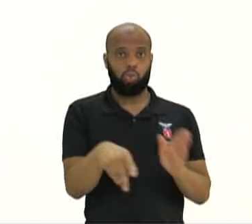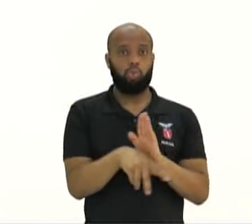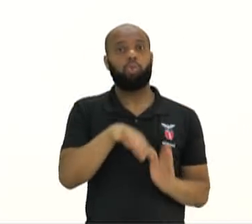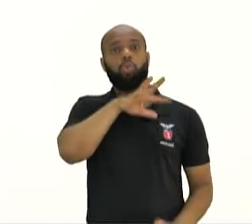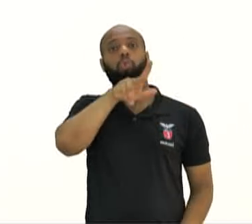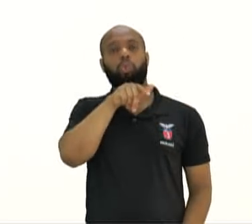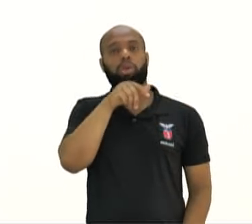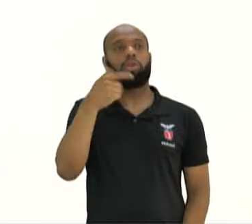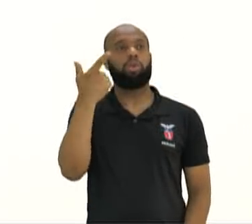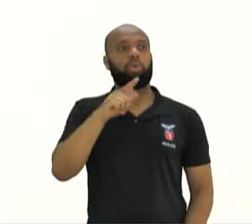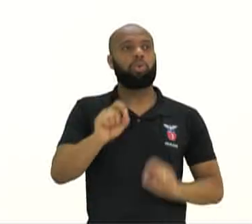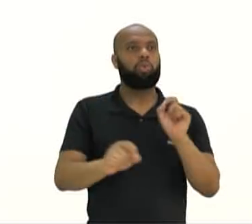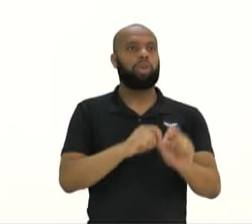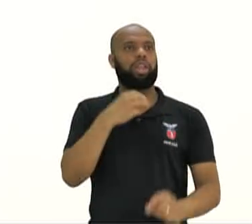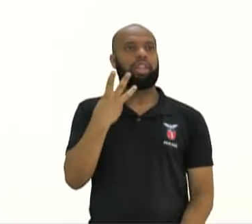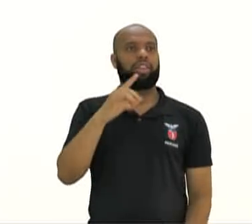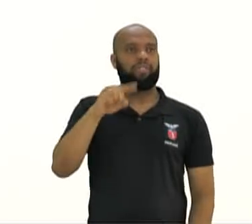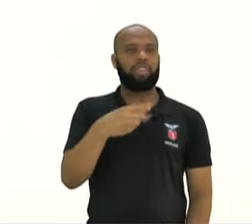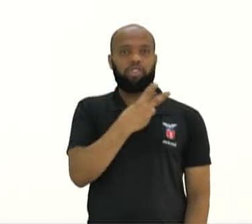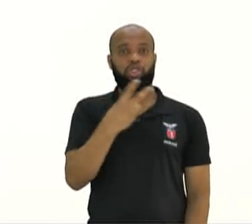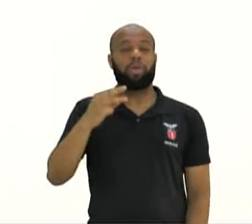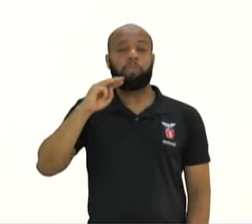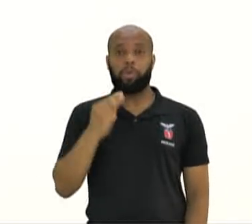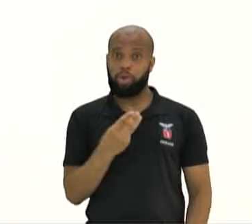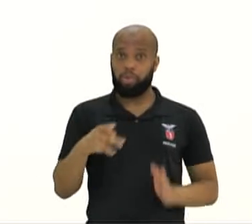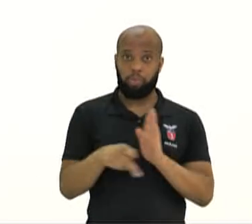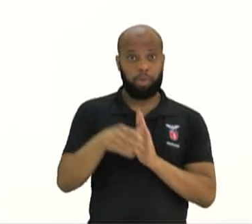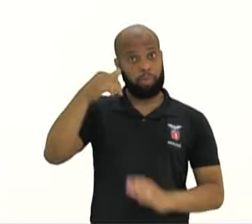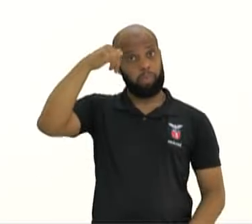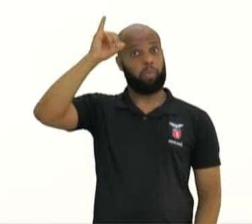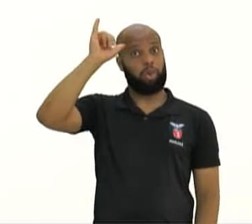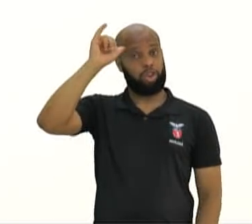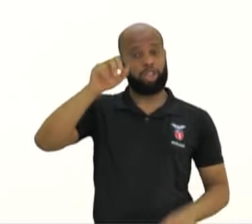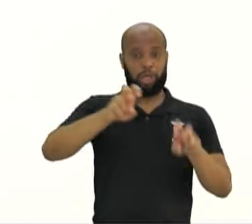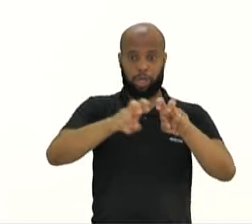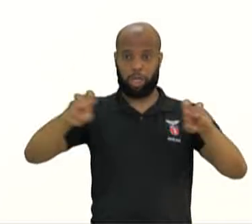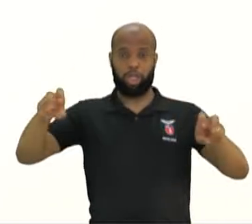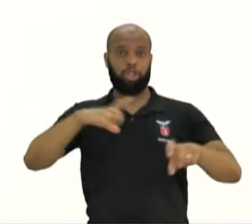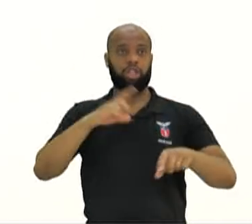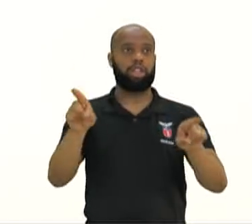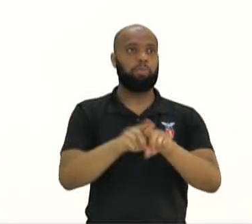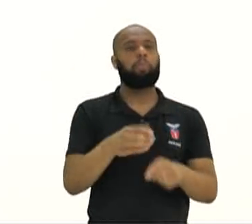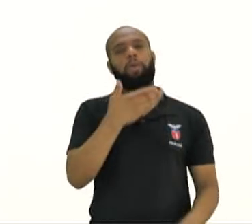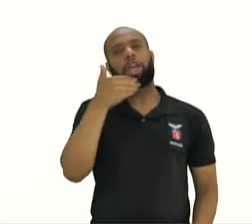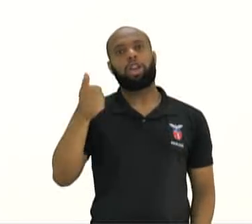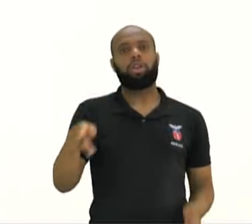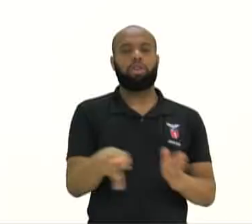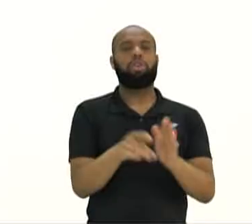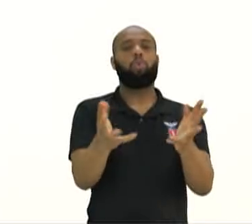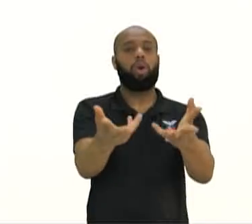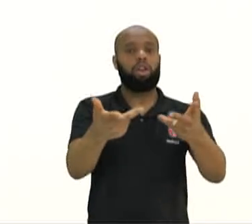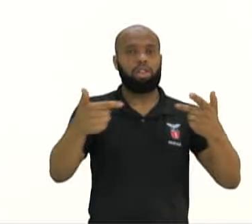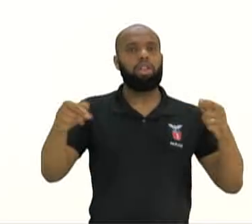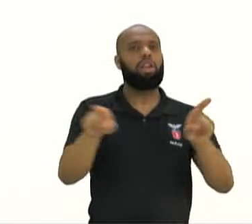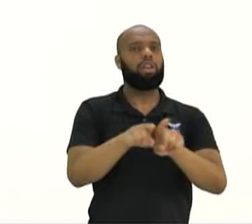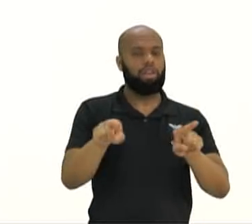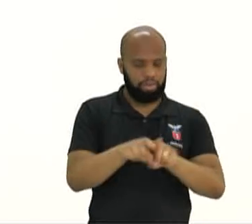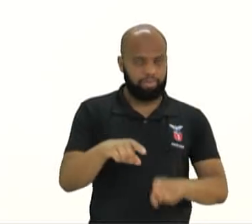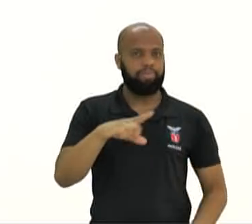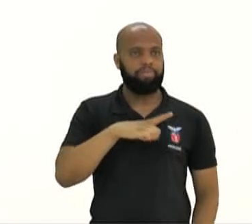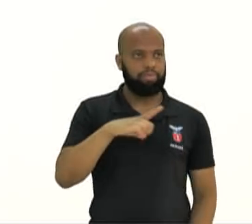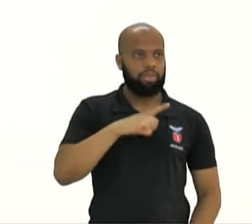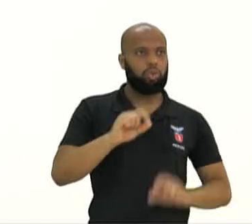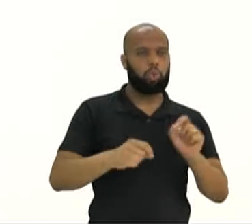3,22 milhões de cabeças. Houve uma leve melhora também na qualidade dessa carne, no aumento